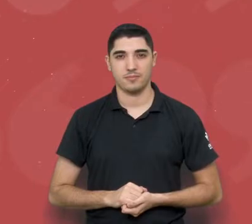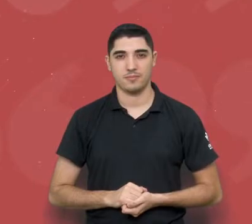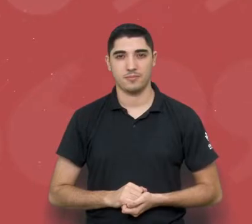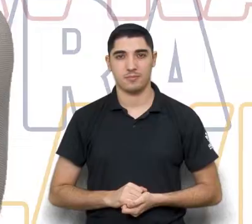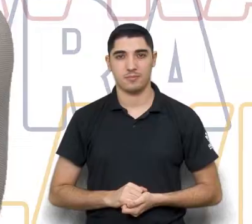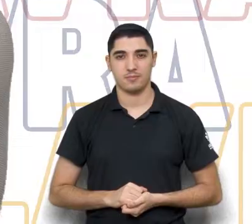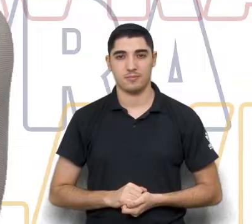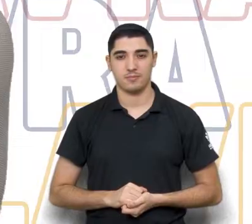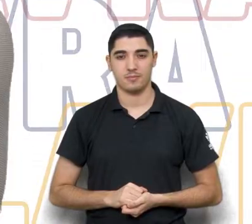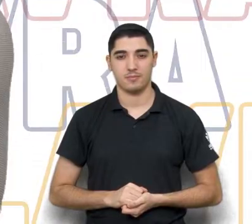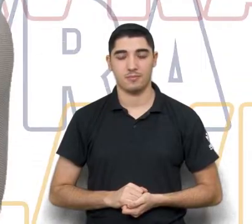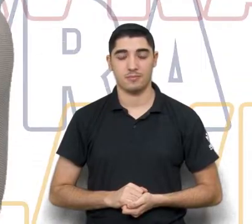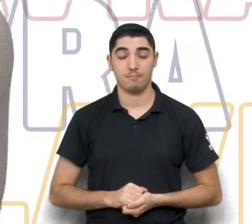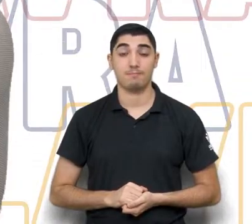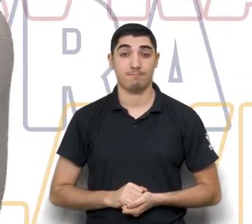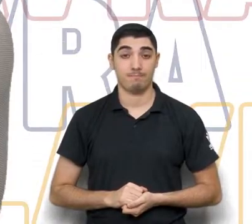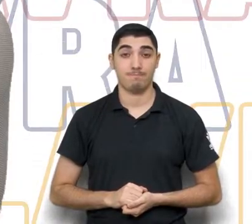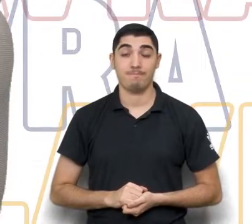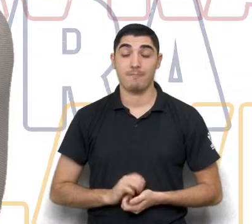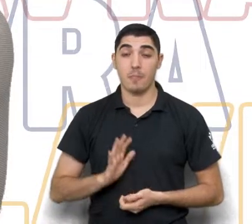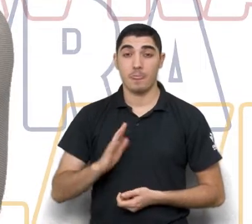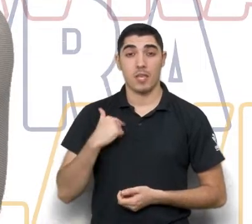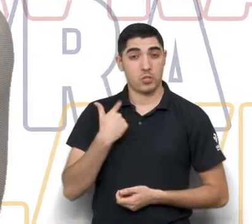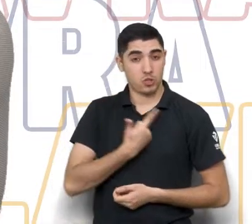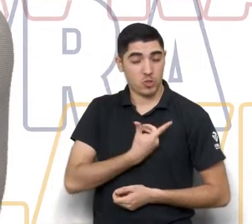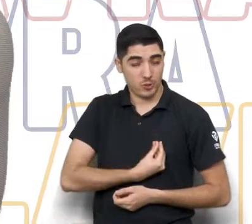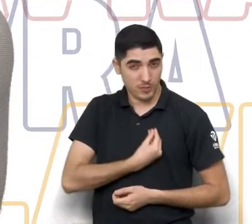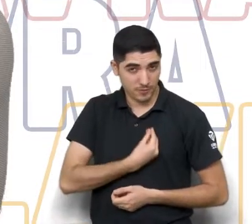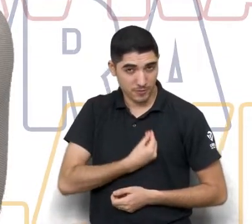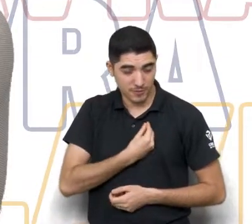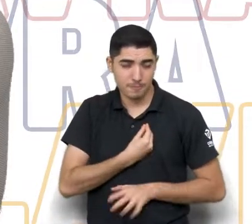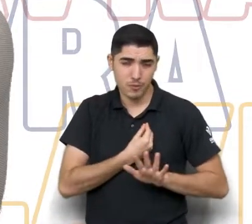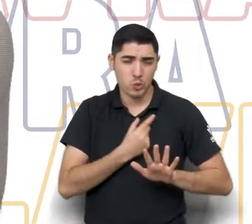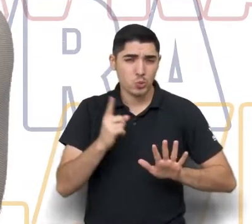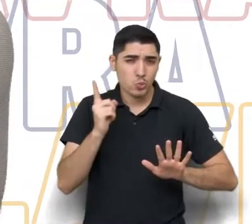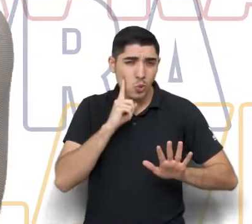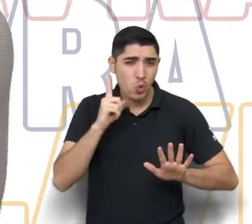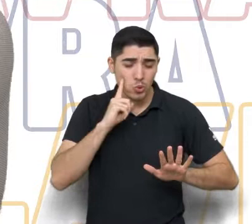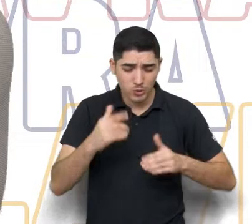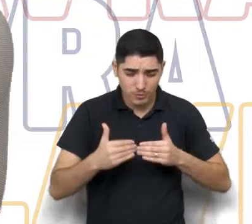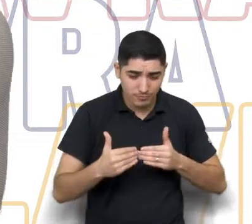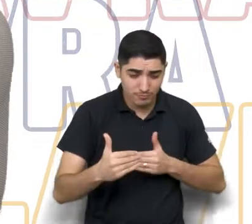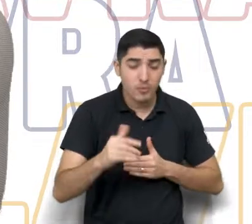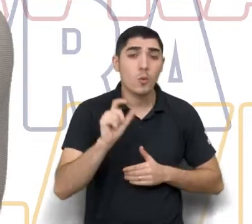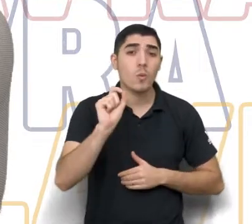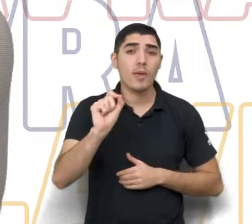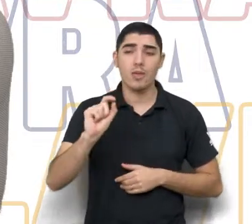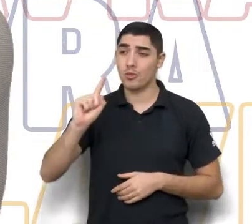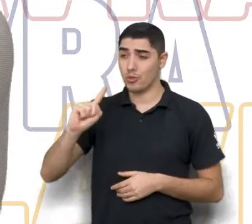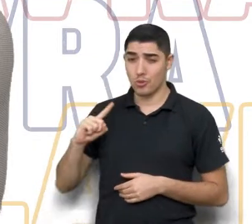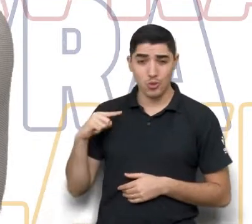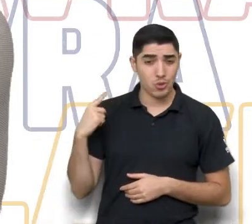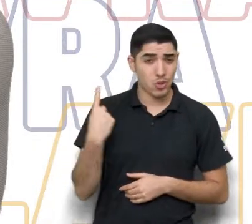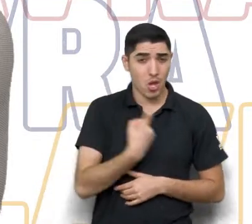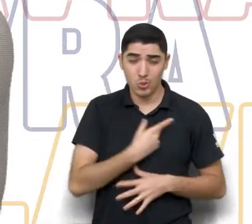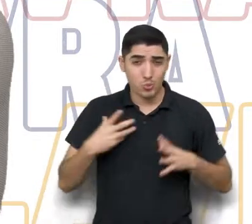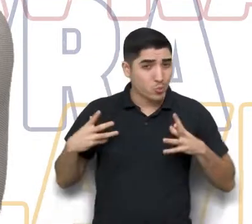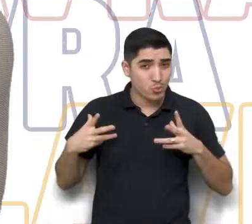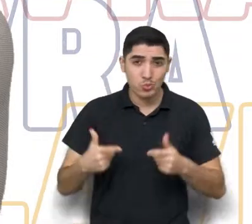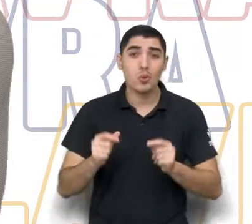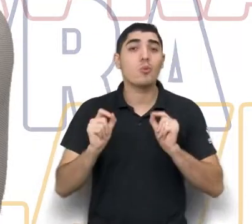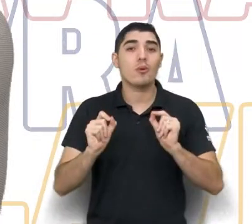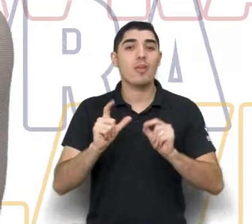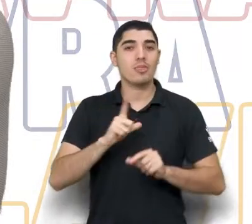poema? Nas nossas vidas, diariamente, eu considero que todos nós trazemos conosco o